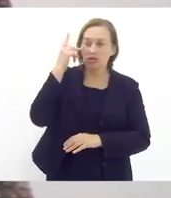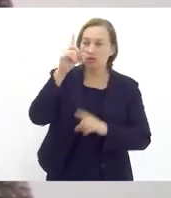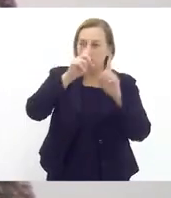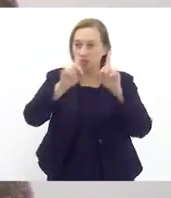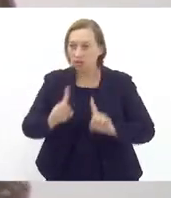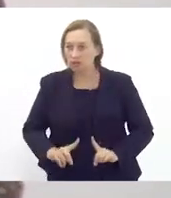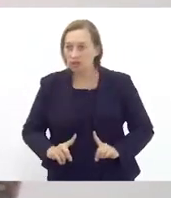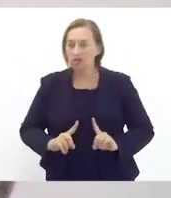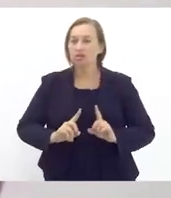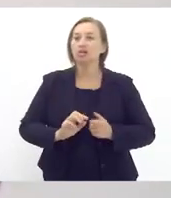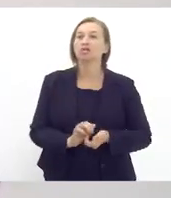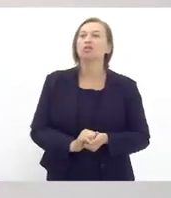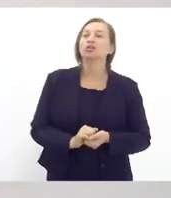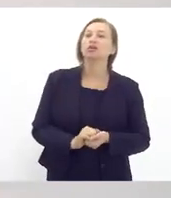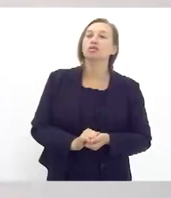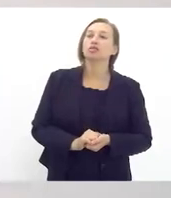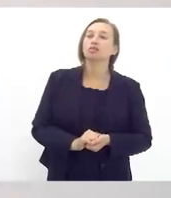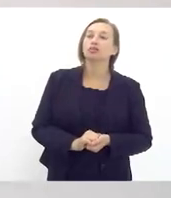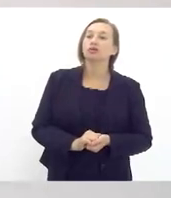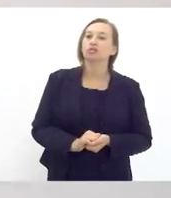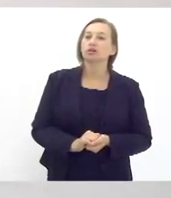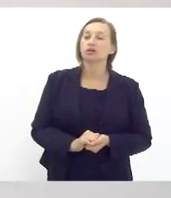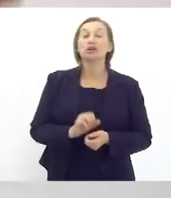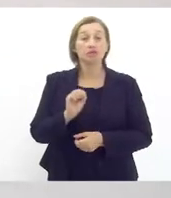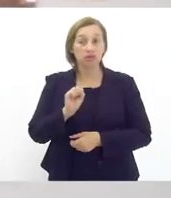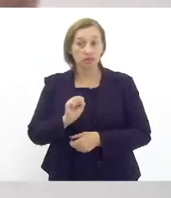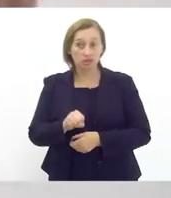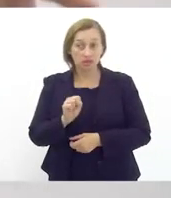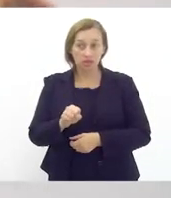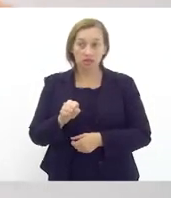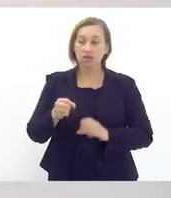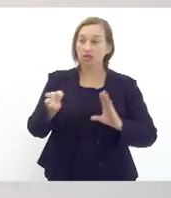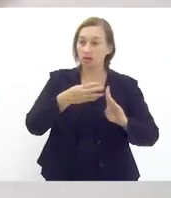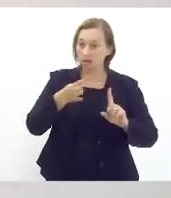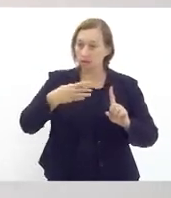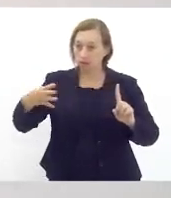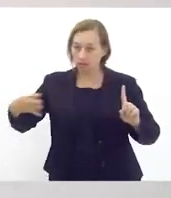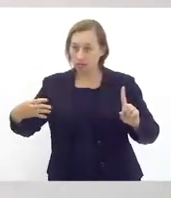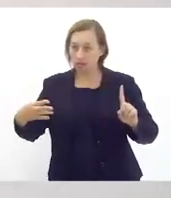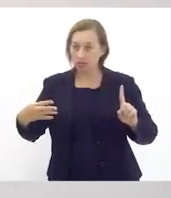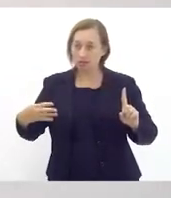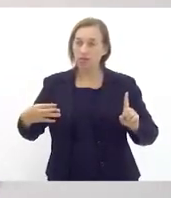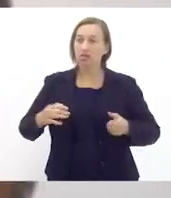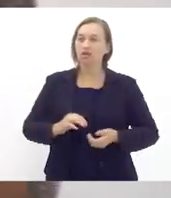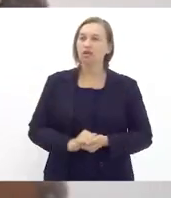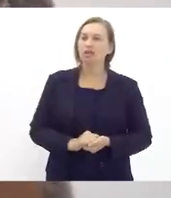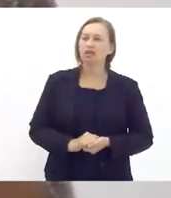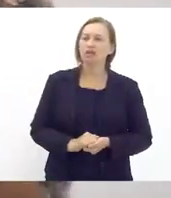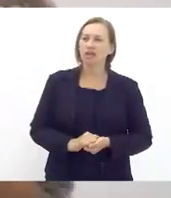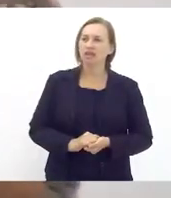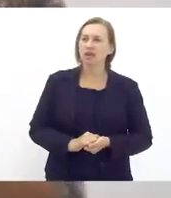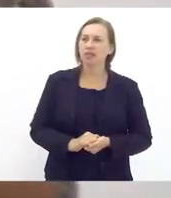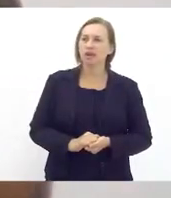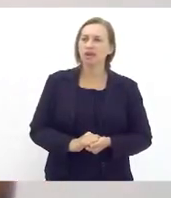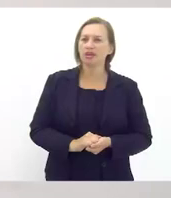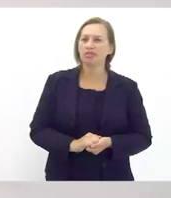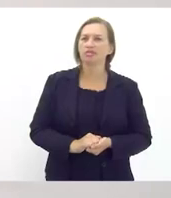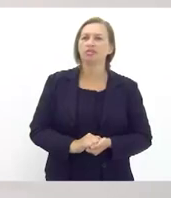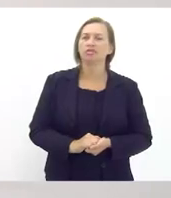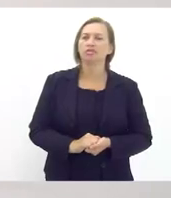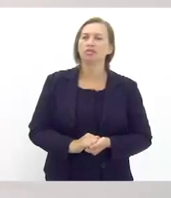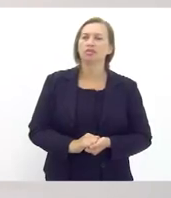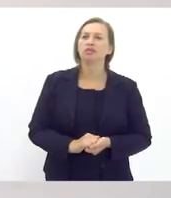deficiência está sendo assim sim para os lgbtqi p a mais que estão